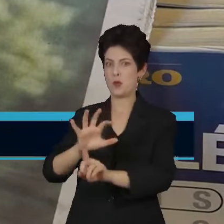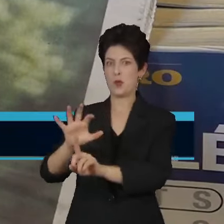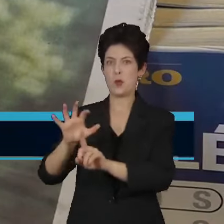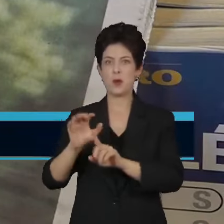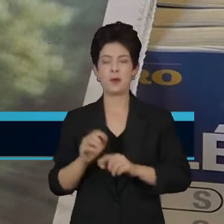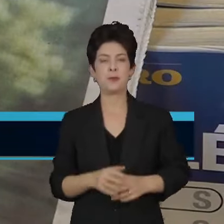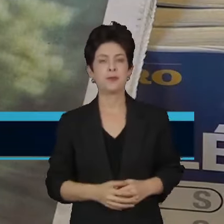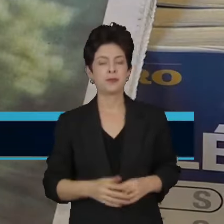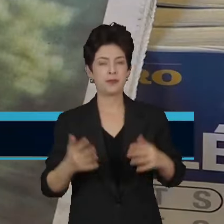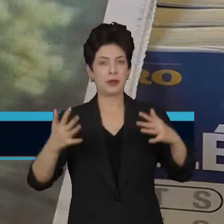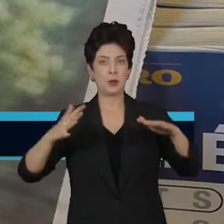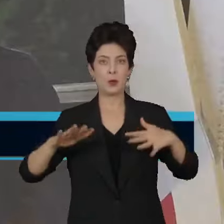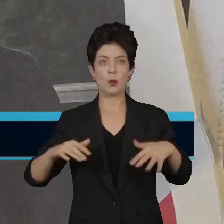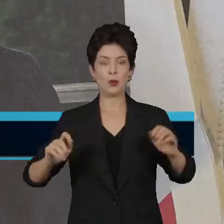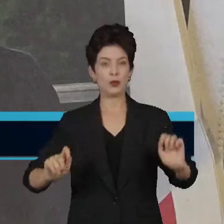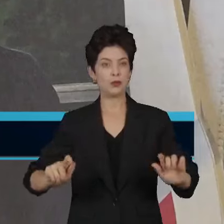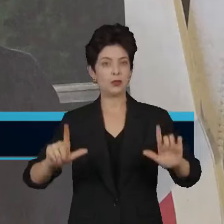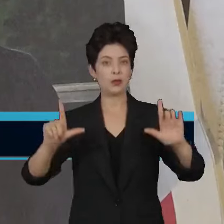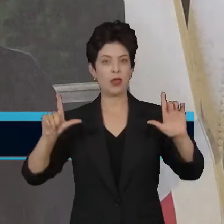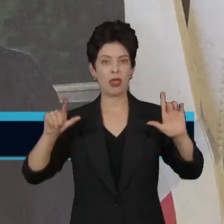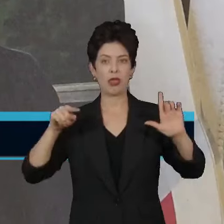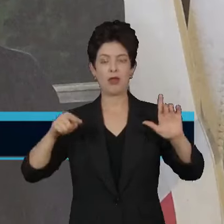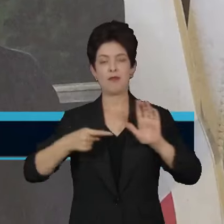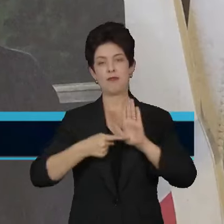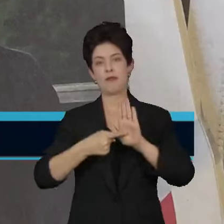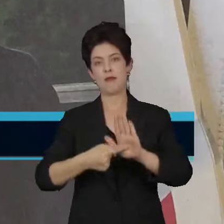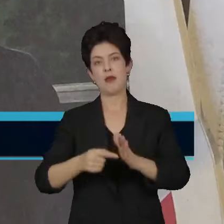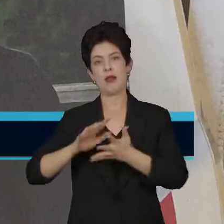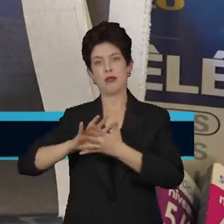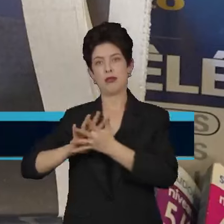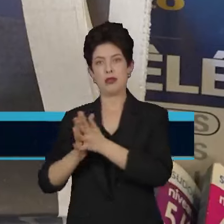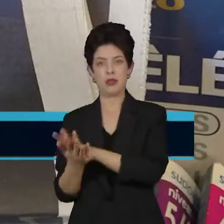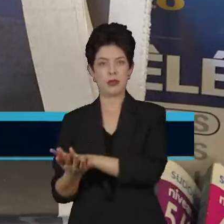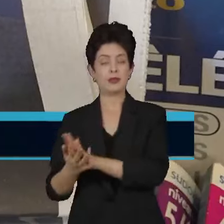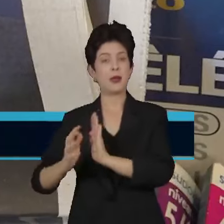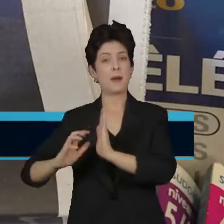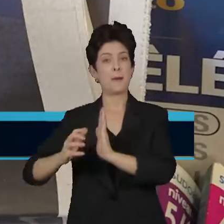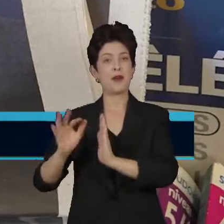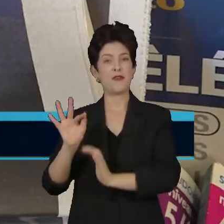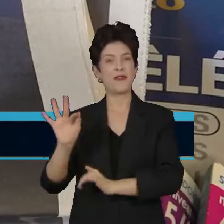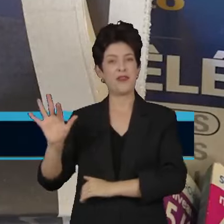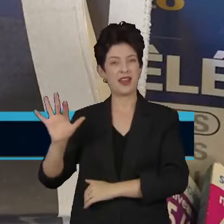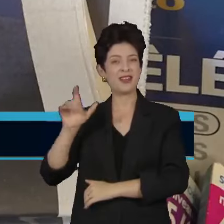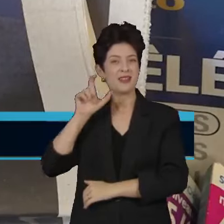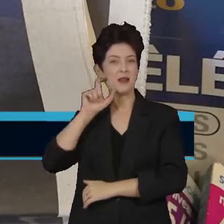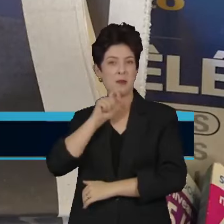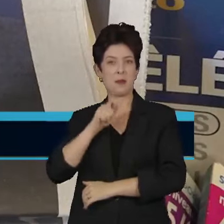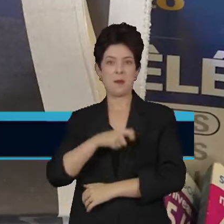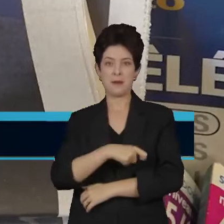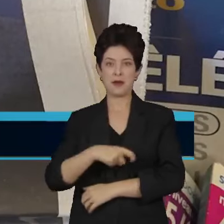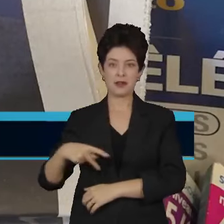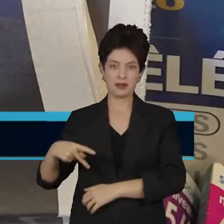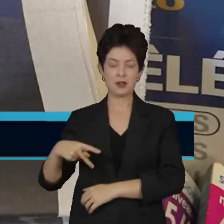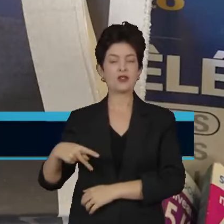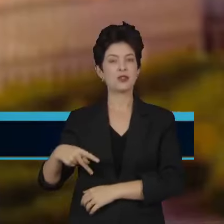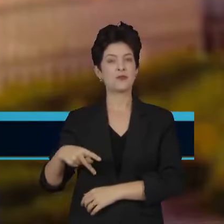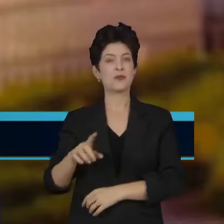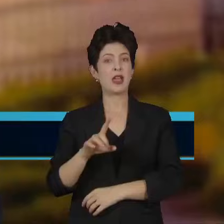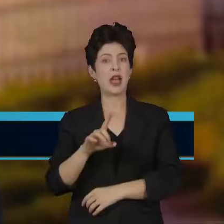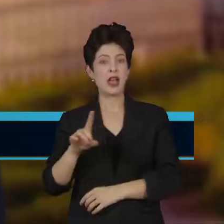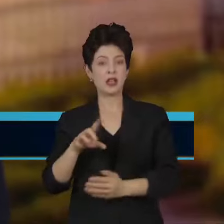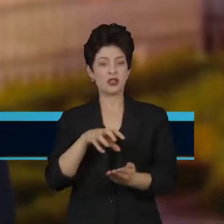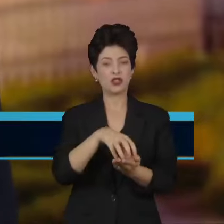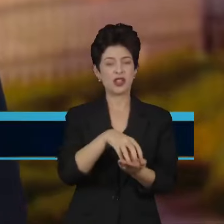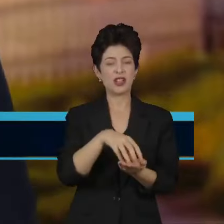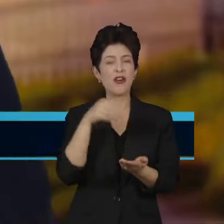crise estampada nas manchetes. A derrota do partido do presidente francês na eleição enfraqueceu a centro-direita no continente.